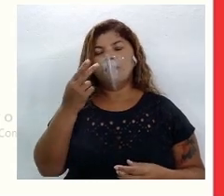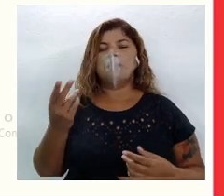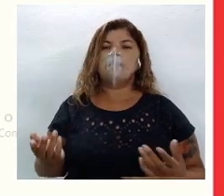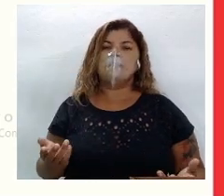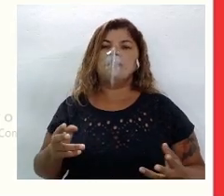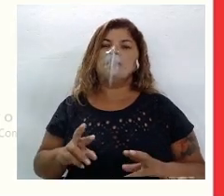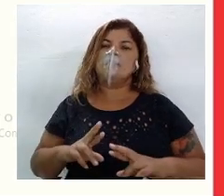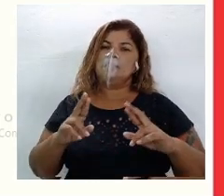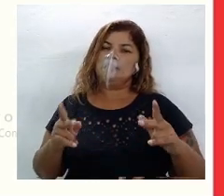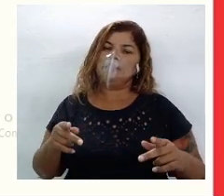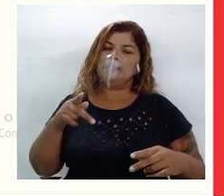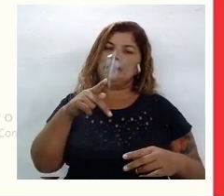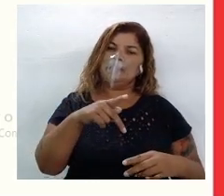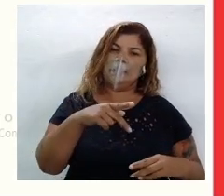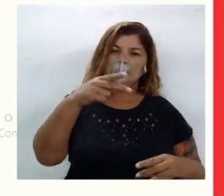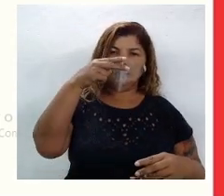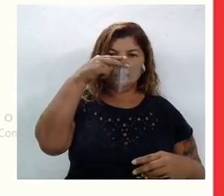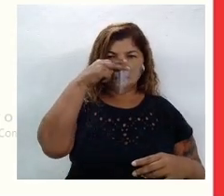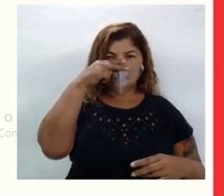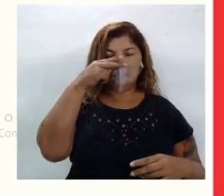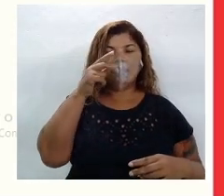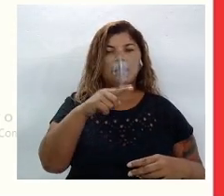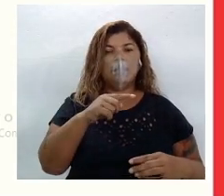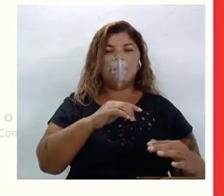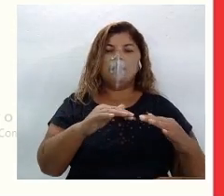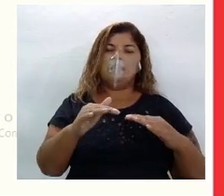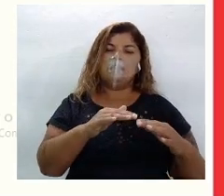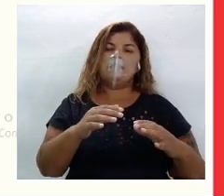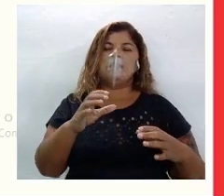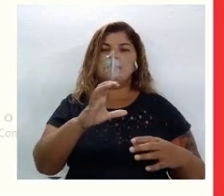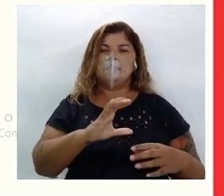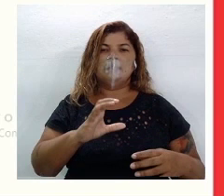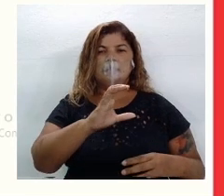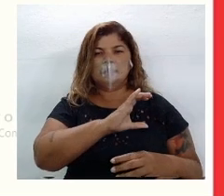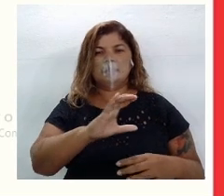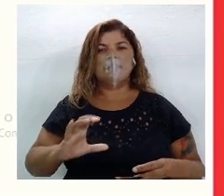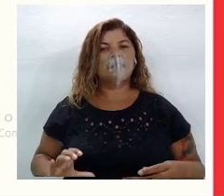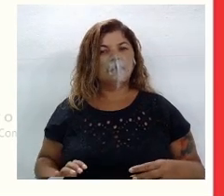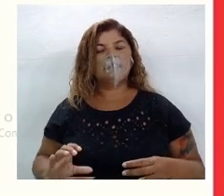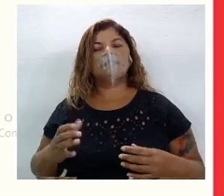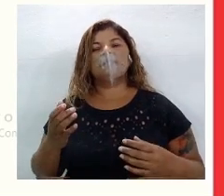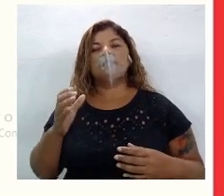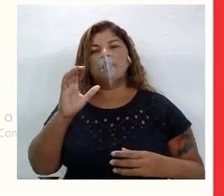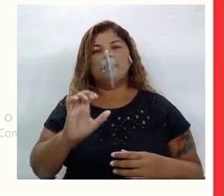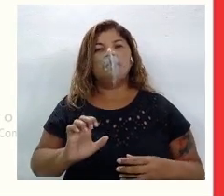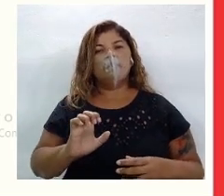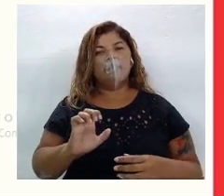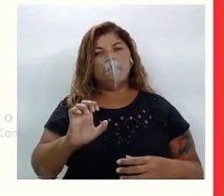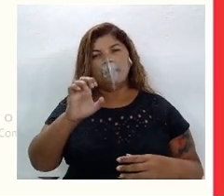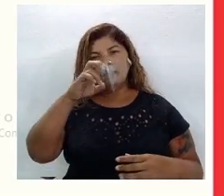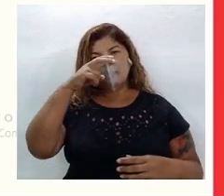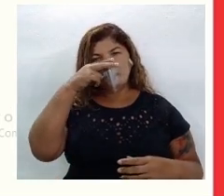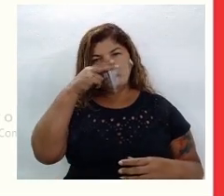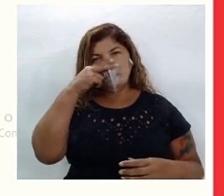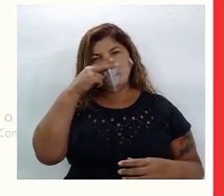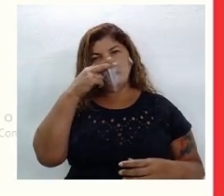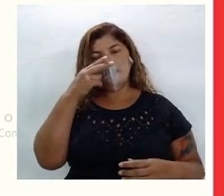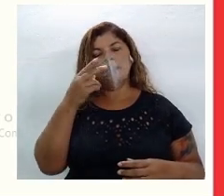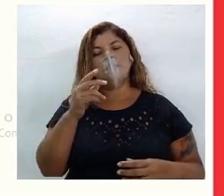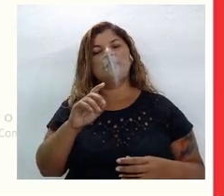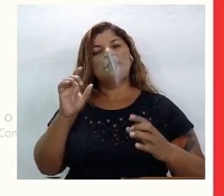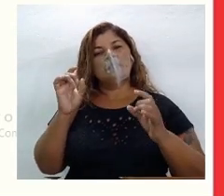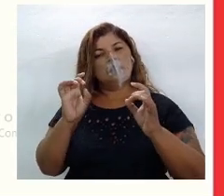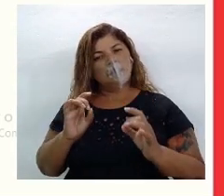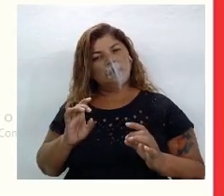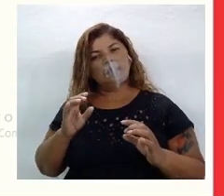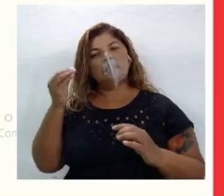diferença? O pentecostal é um movimento cristão evangélico que dá ênfase especial numa experiência direta